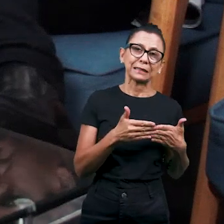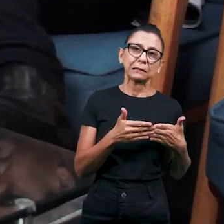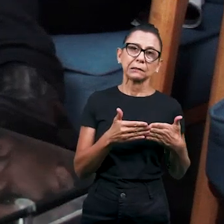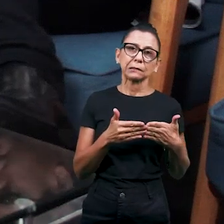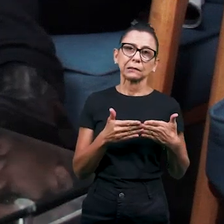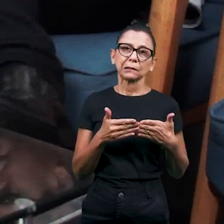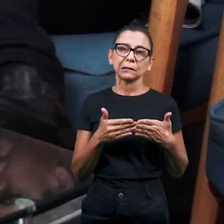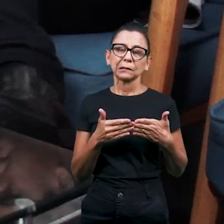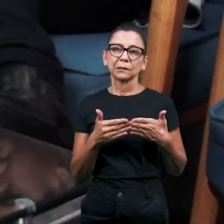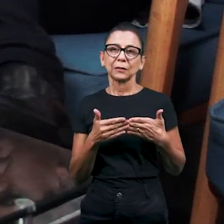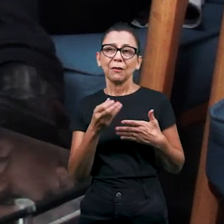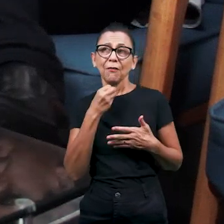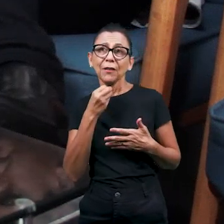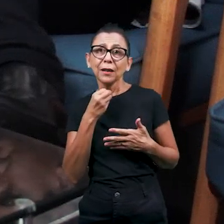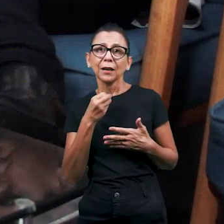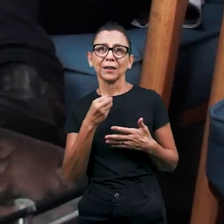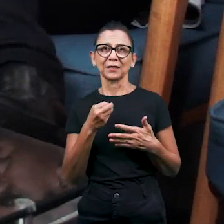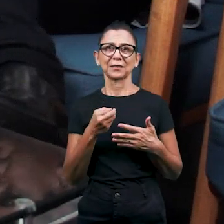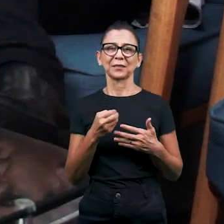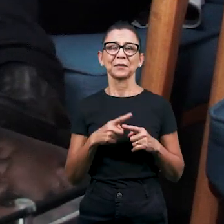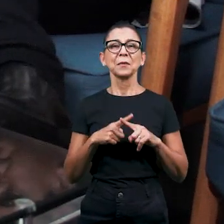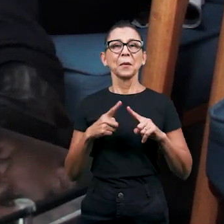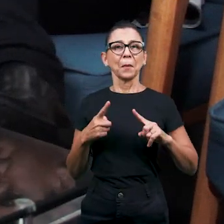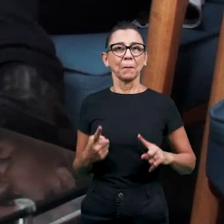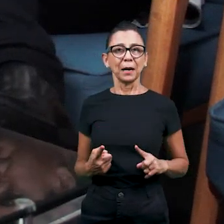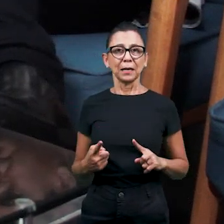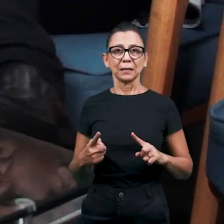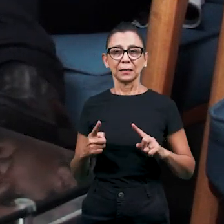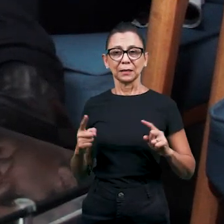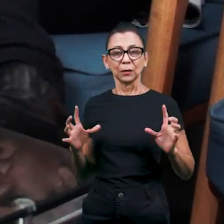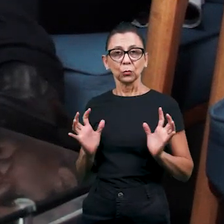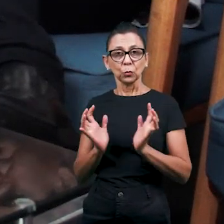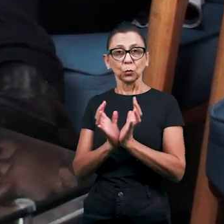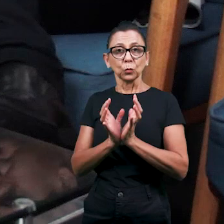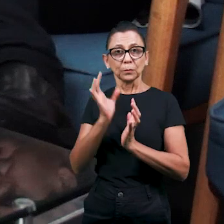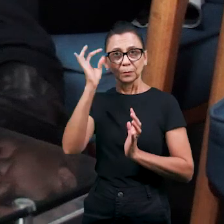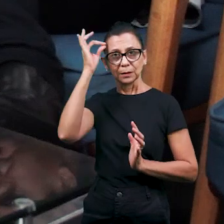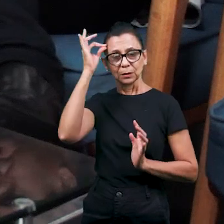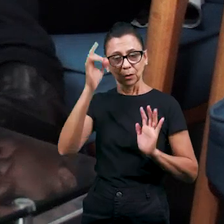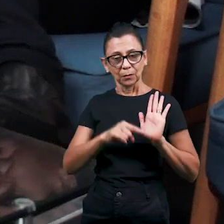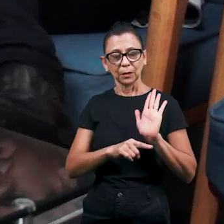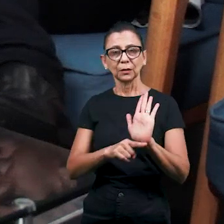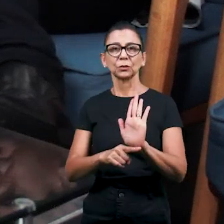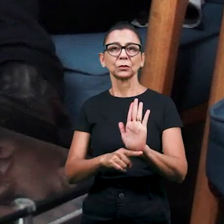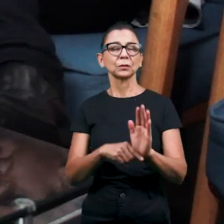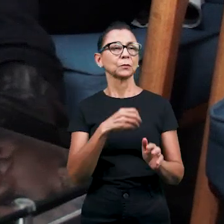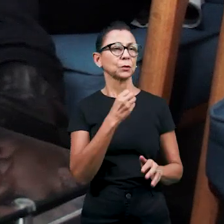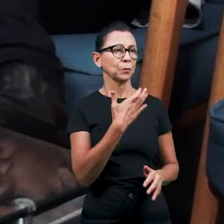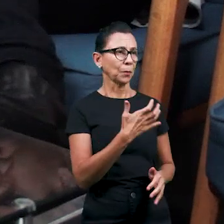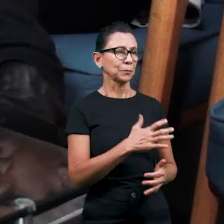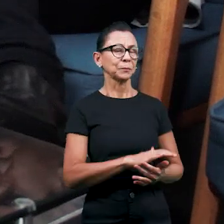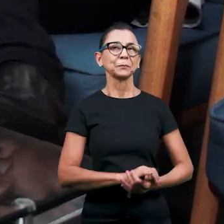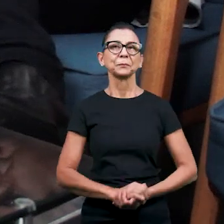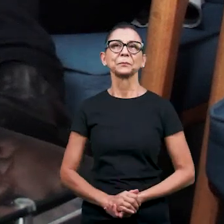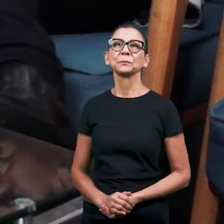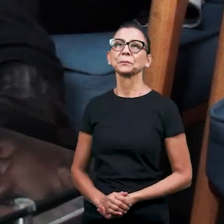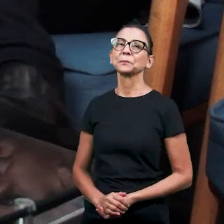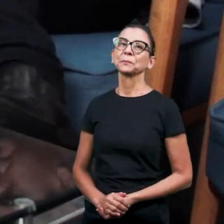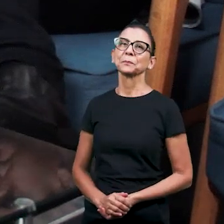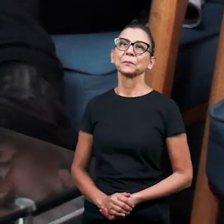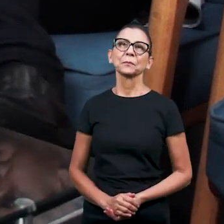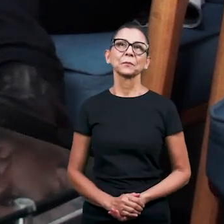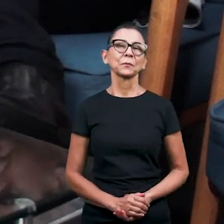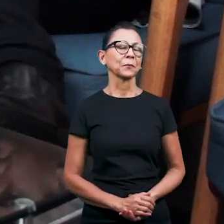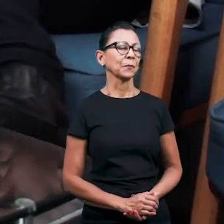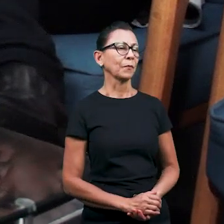Então, dá um exemplo, mas cada área fique à vontade. Você pode pegar uma região, olha, cada pastor vai enviar